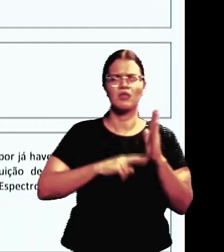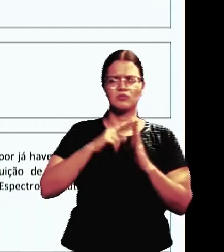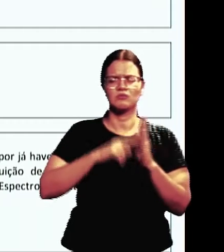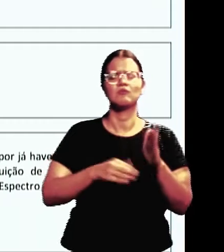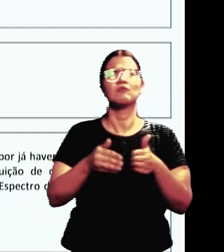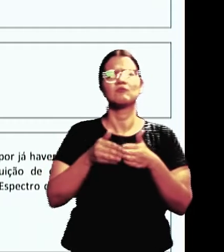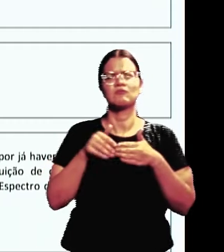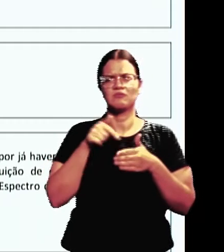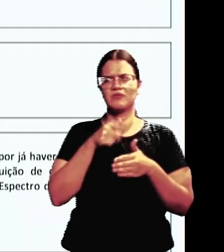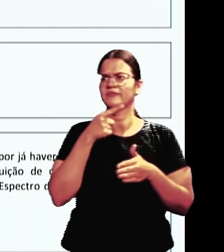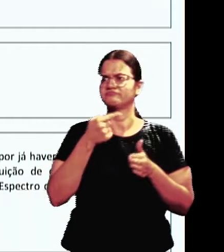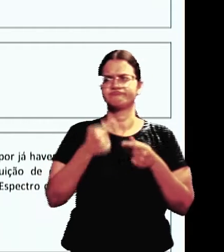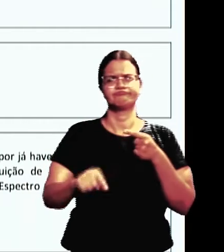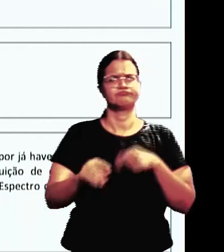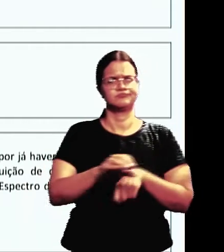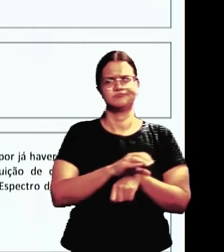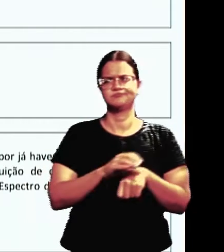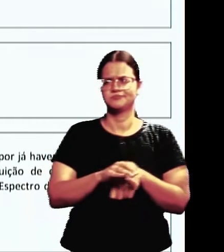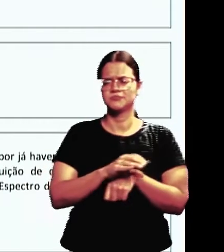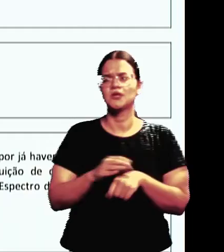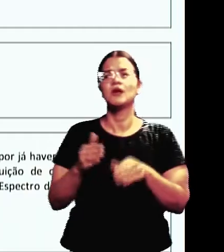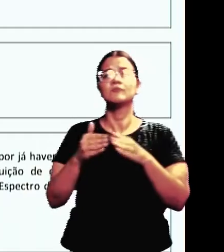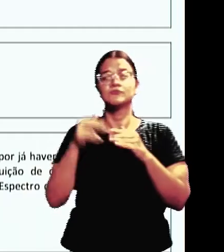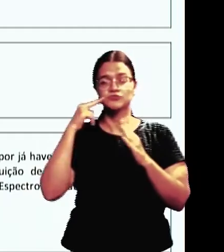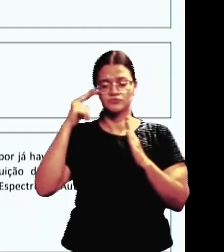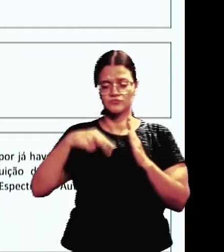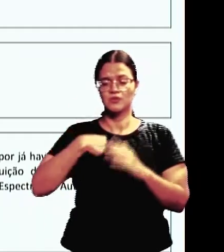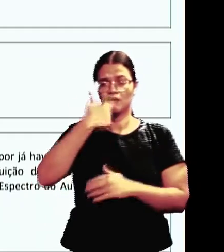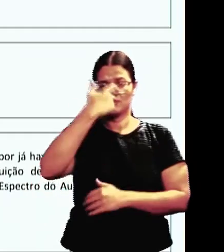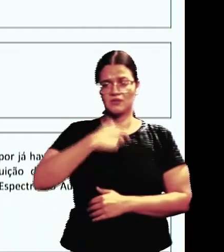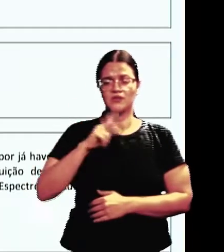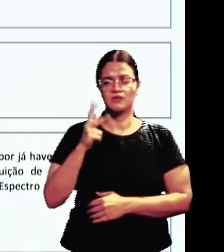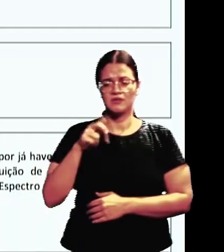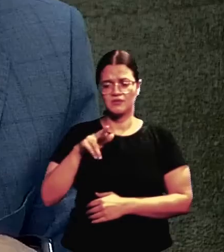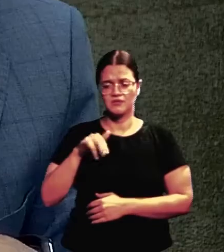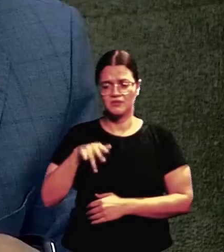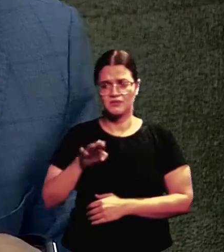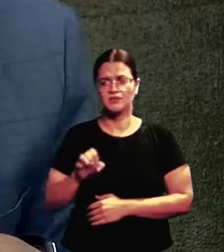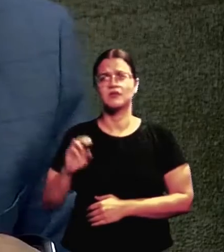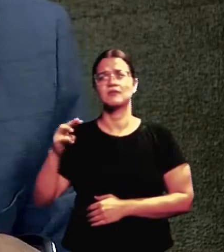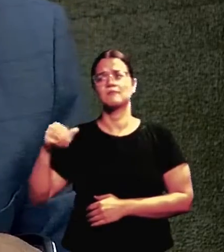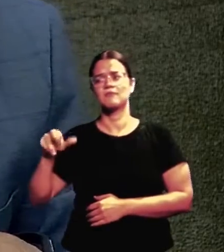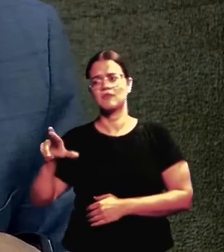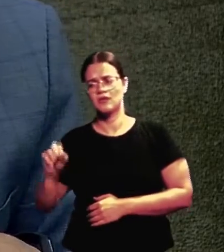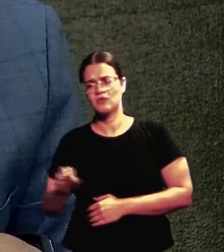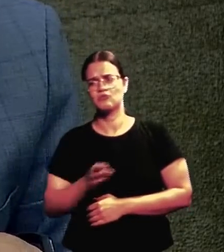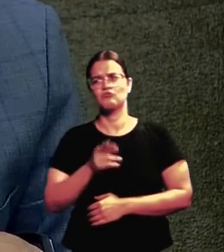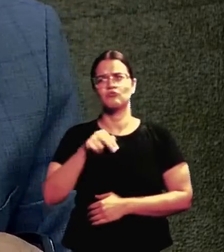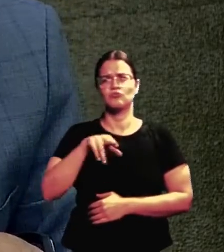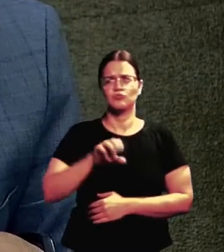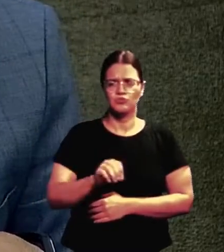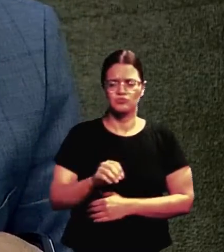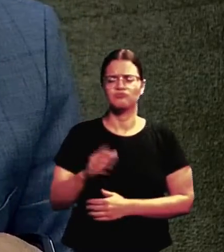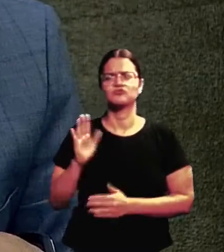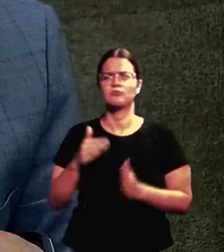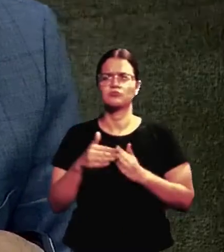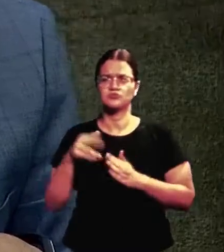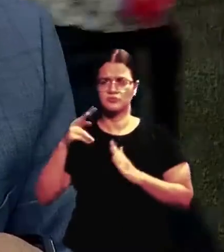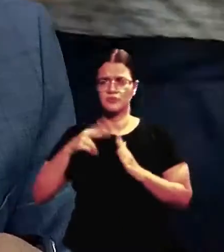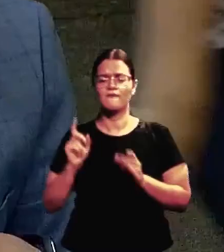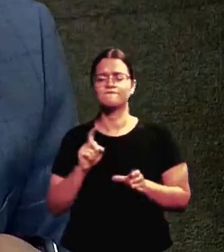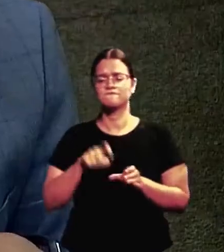Pedido de vistas dos vereadores Henrique Alves, Isabel, Mauro Rubem e Bruno Diniz. O projeto está em